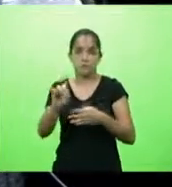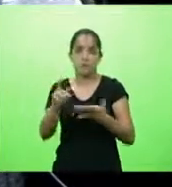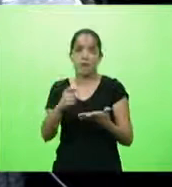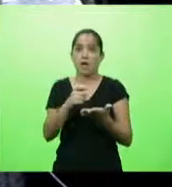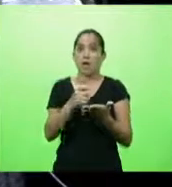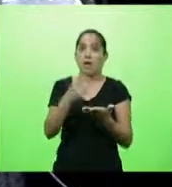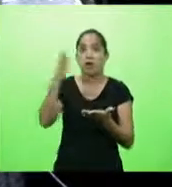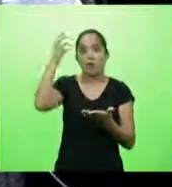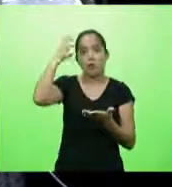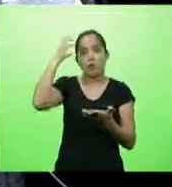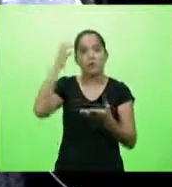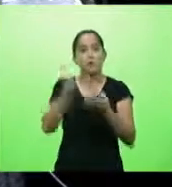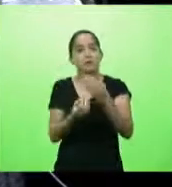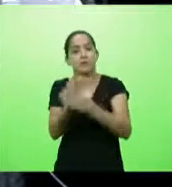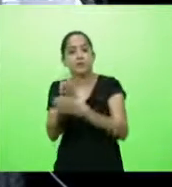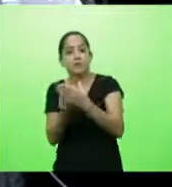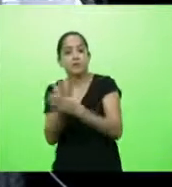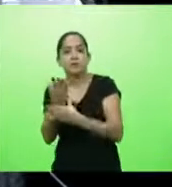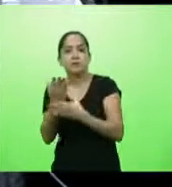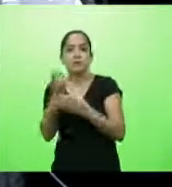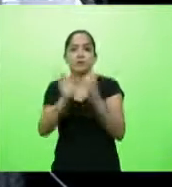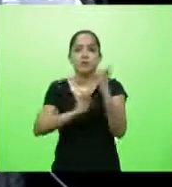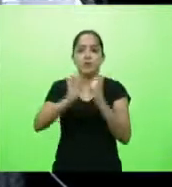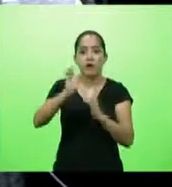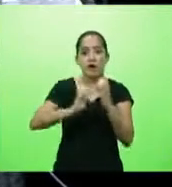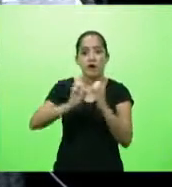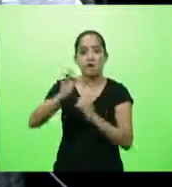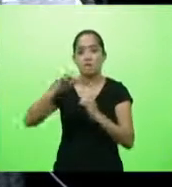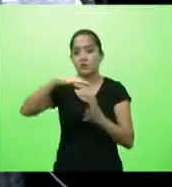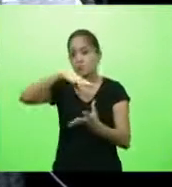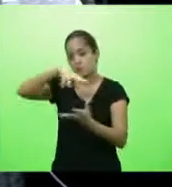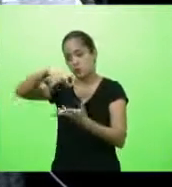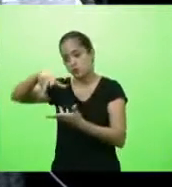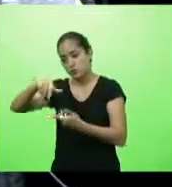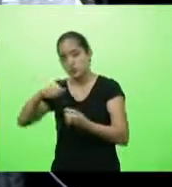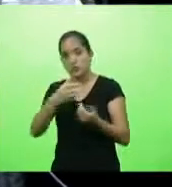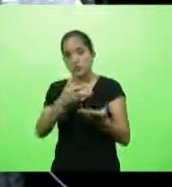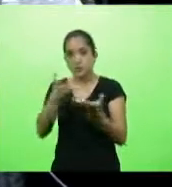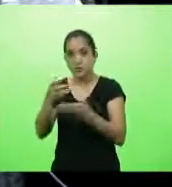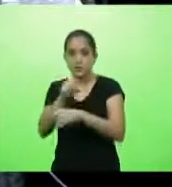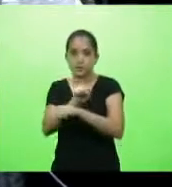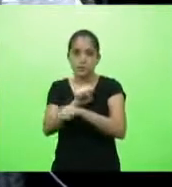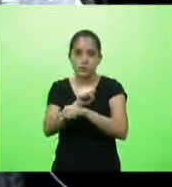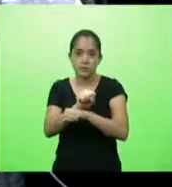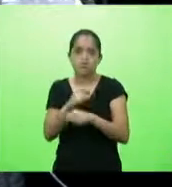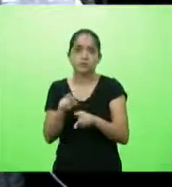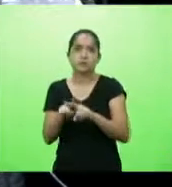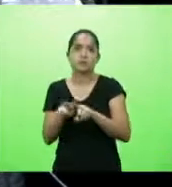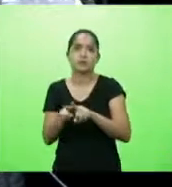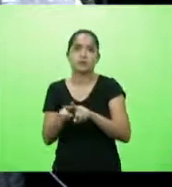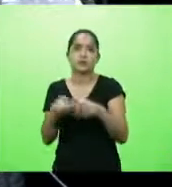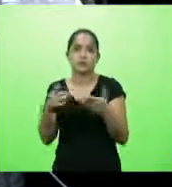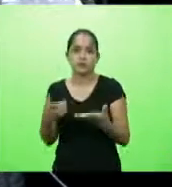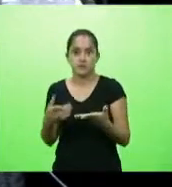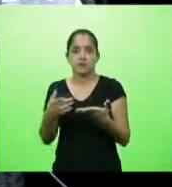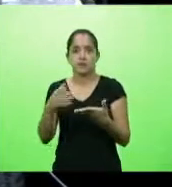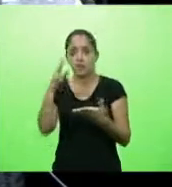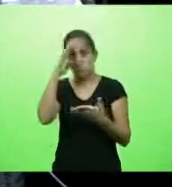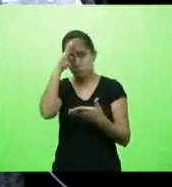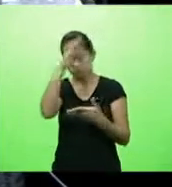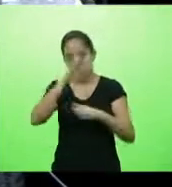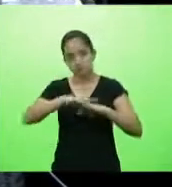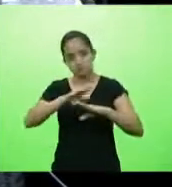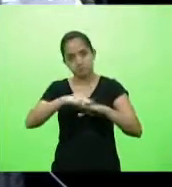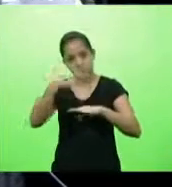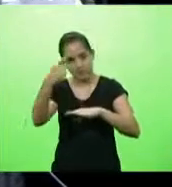da produção que tem o seu tempo, que é o mundo inteiro querendo e esperando. Então, está ali, o Bolsonaro está fazendo a sua parte,